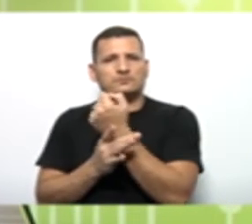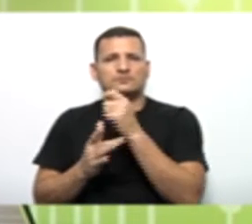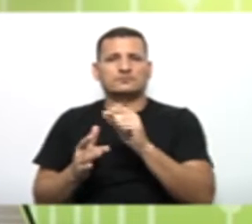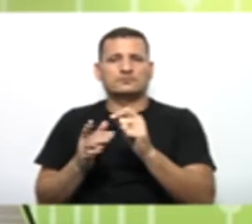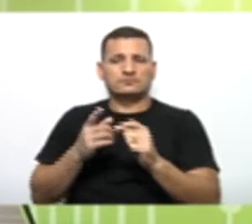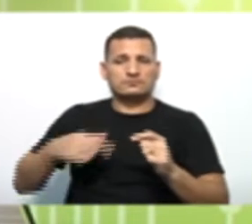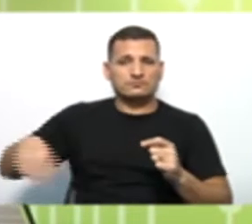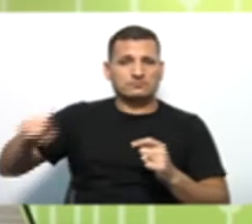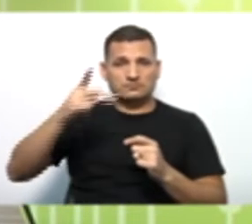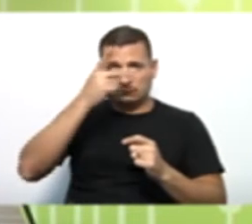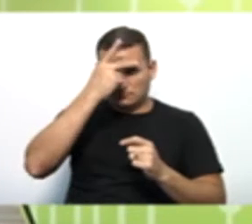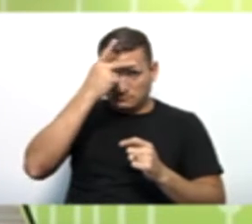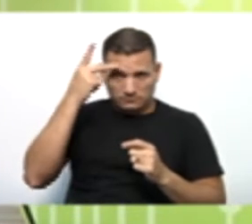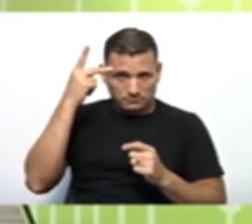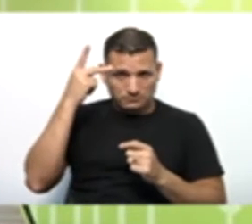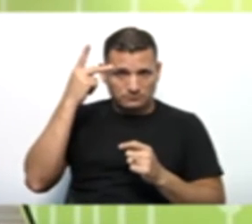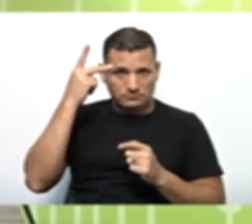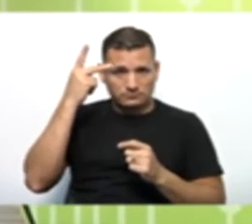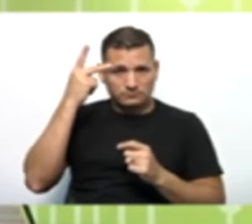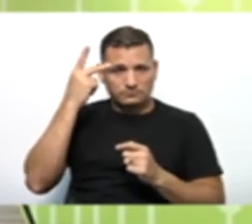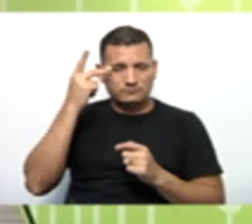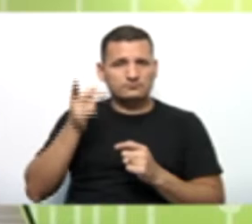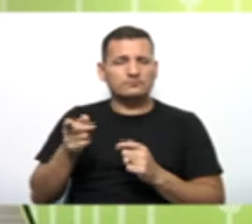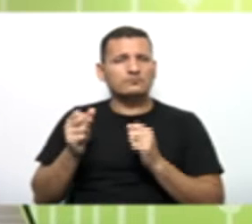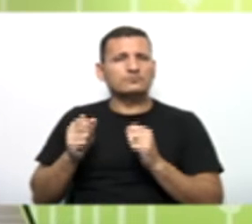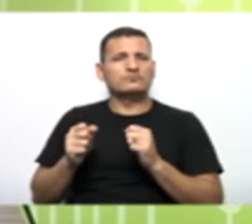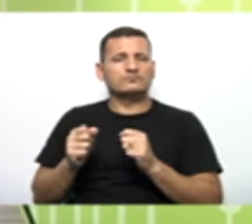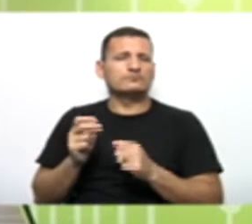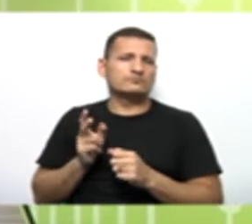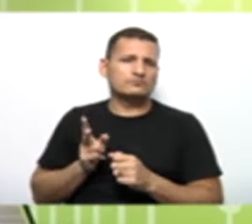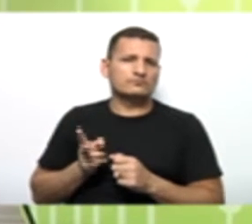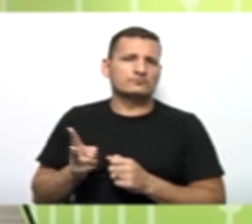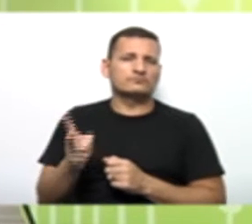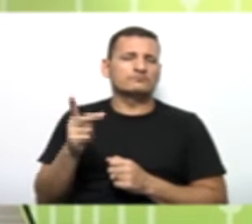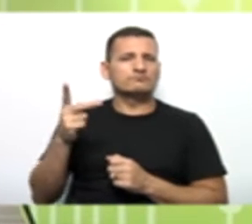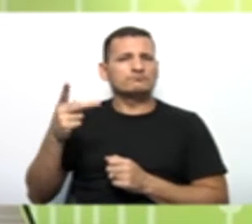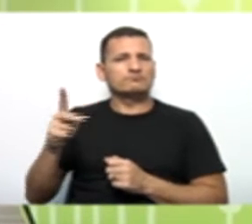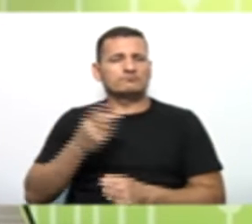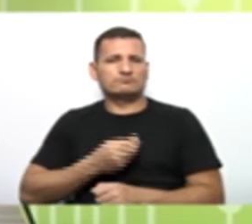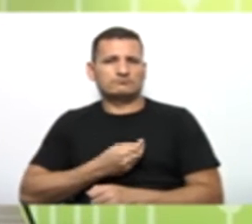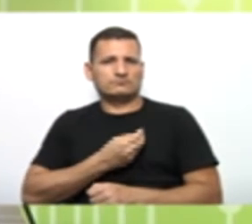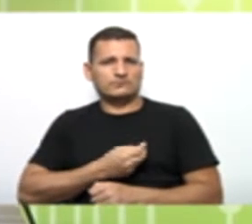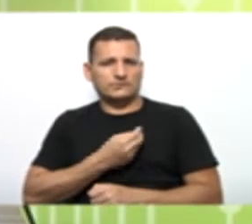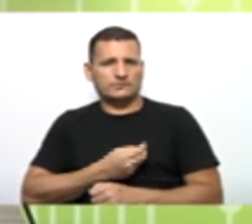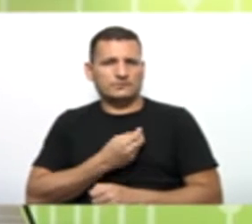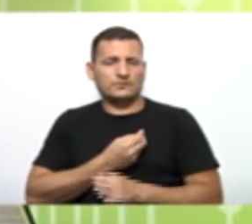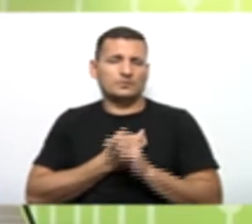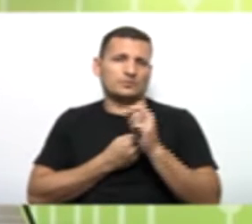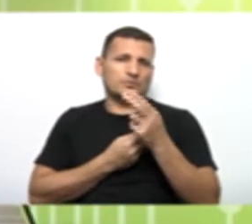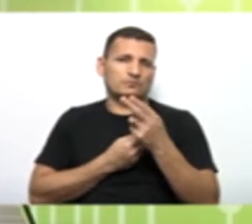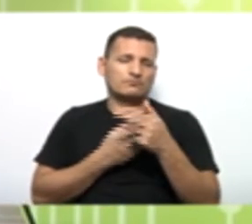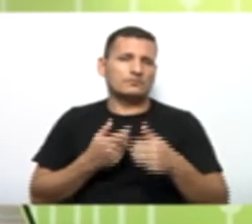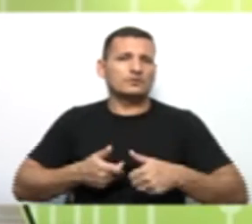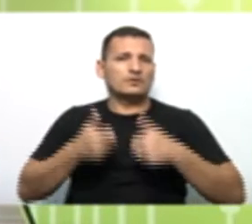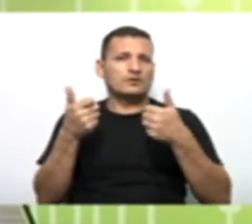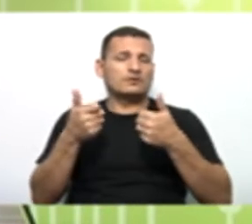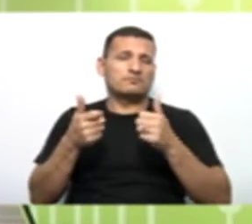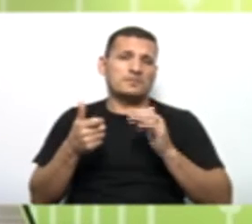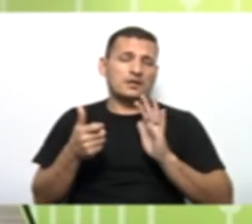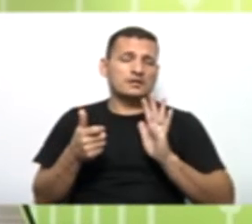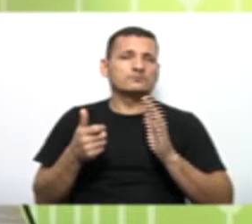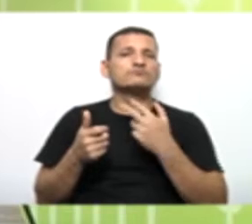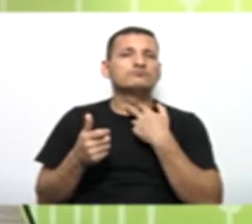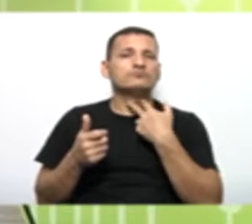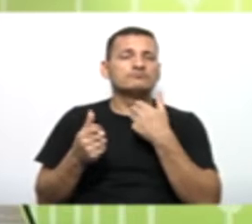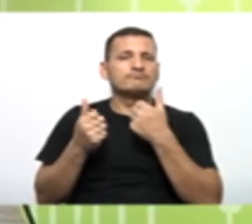foram atingidas por essa barragem possam continuar mantendo seu padrão de vida ou até mesmo melhorar, mas ela não pode piorar